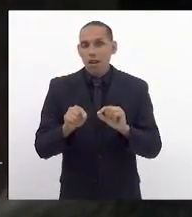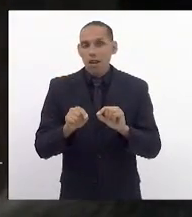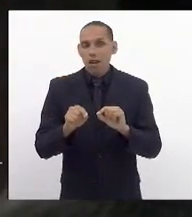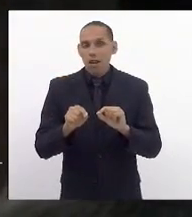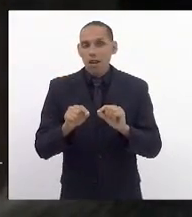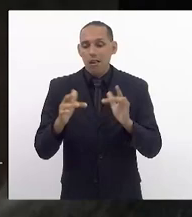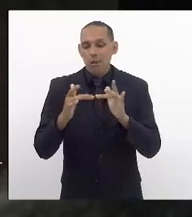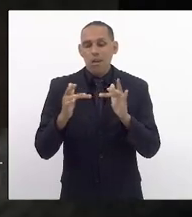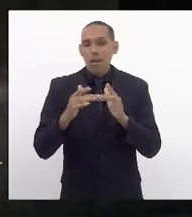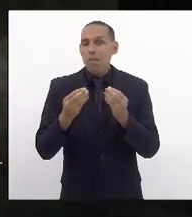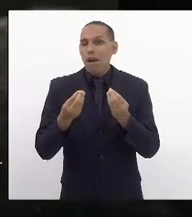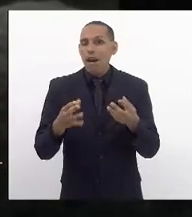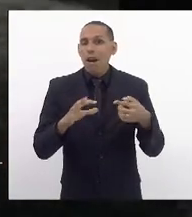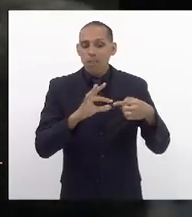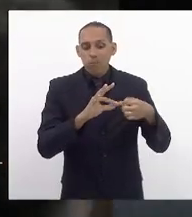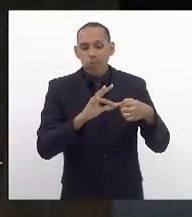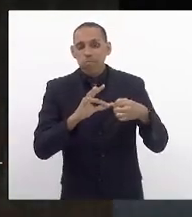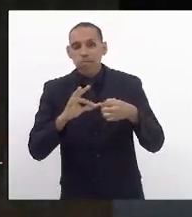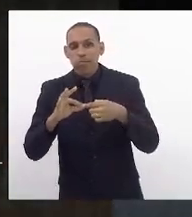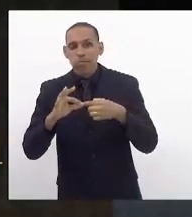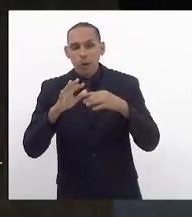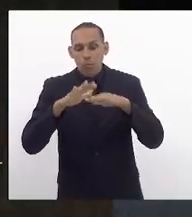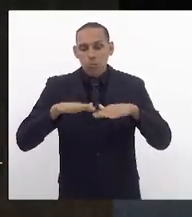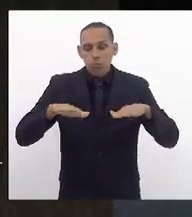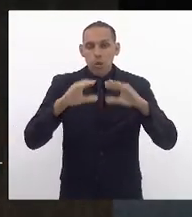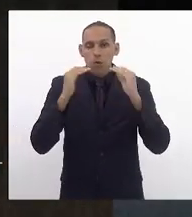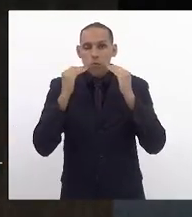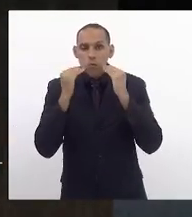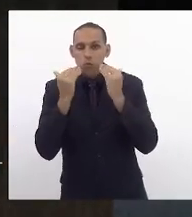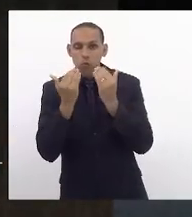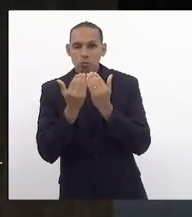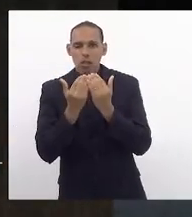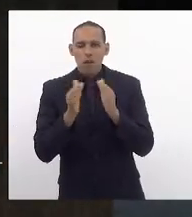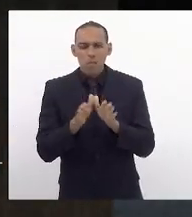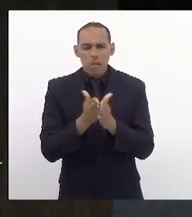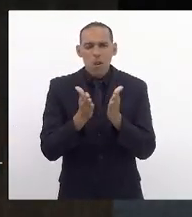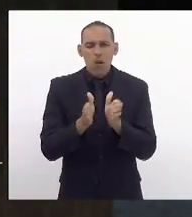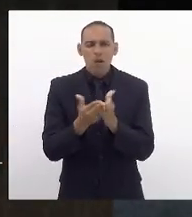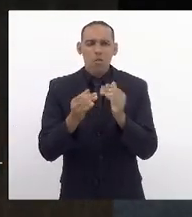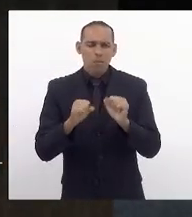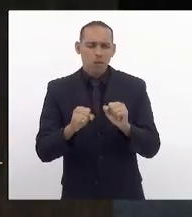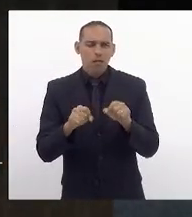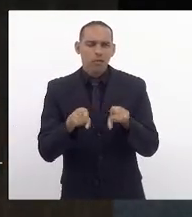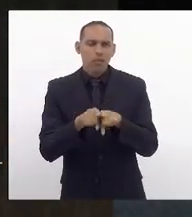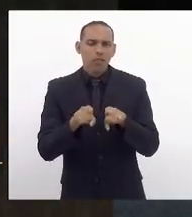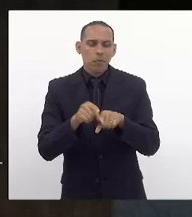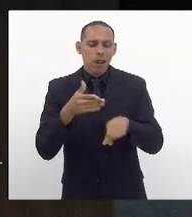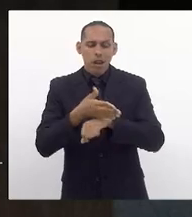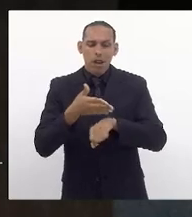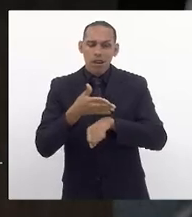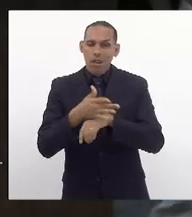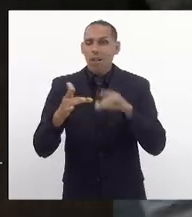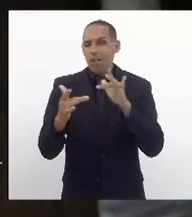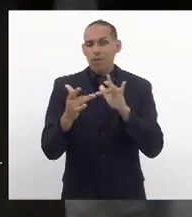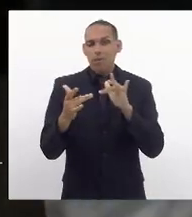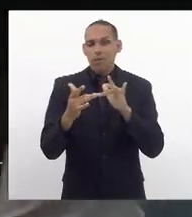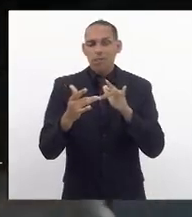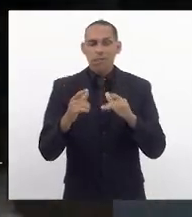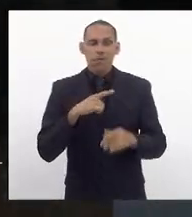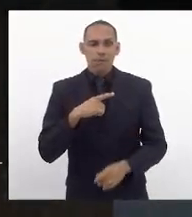comunidades periféricas, as comunidades mais carentes, possam ter acesso a essa